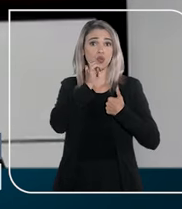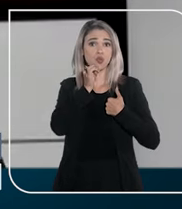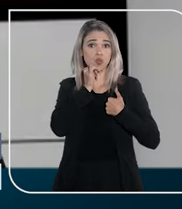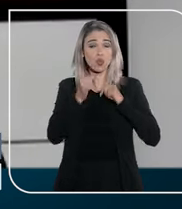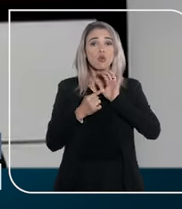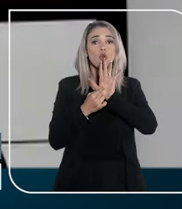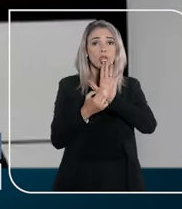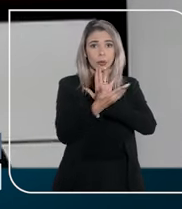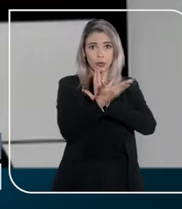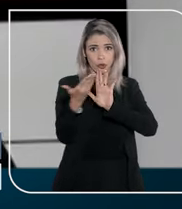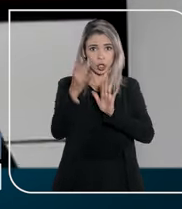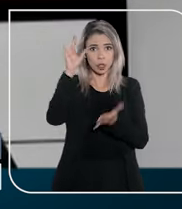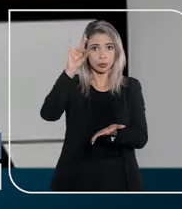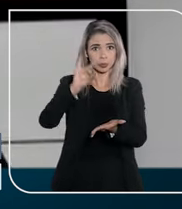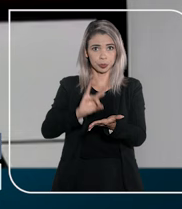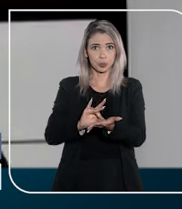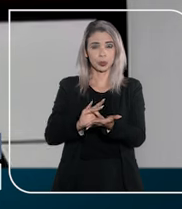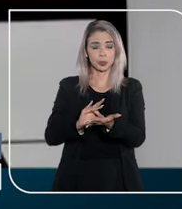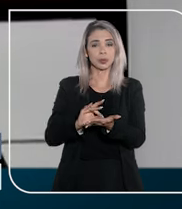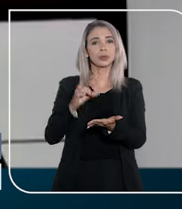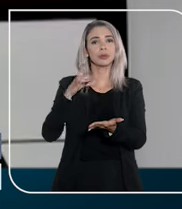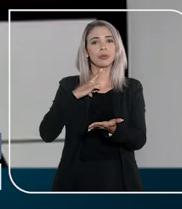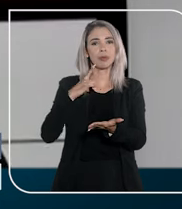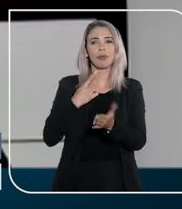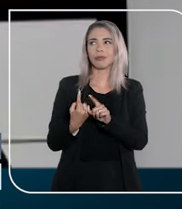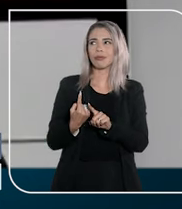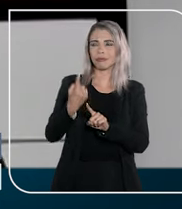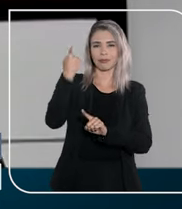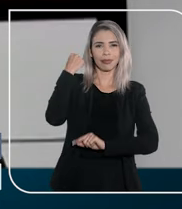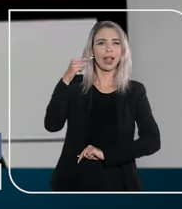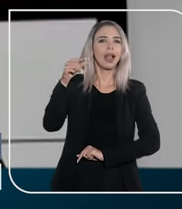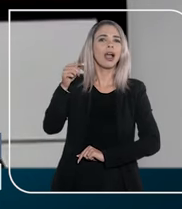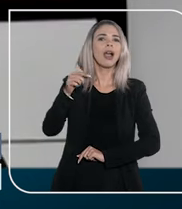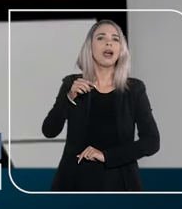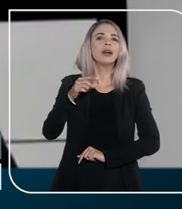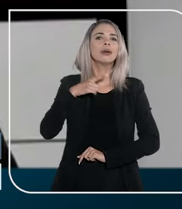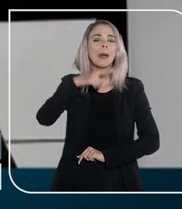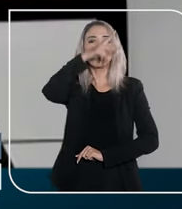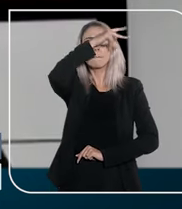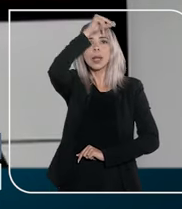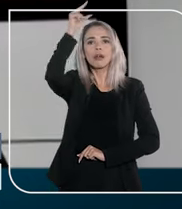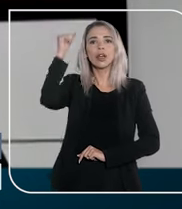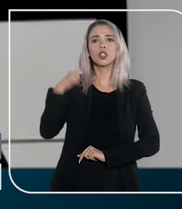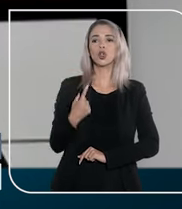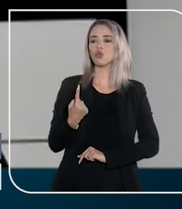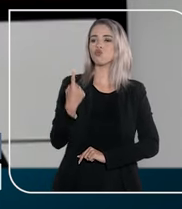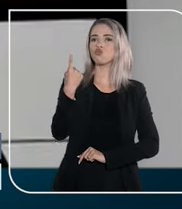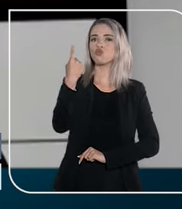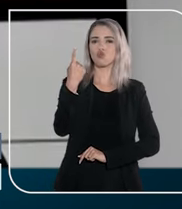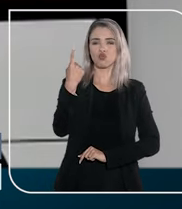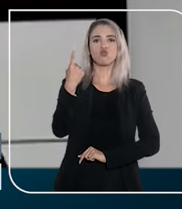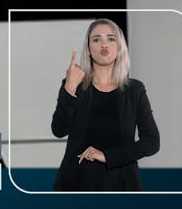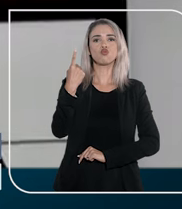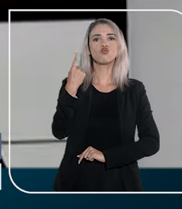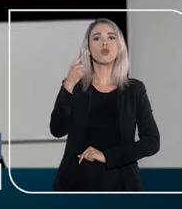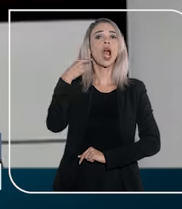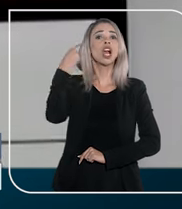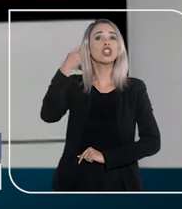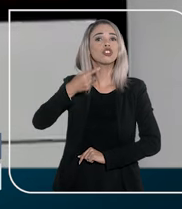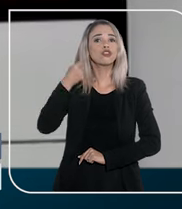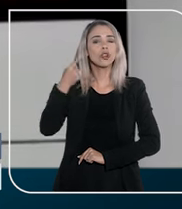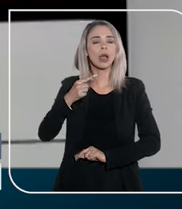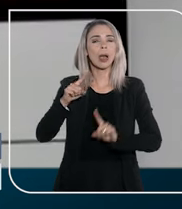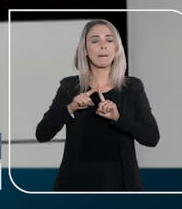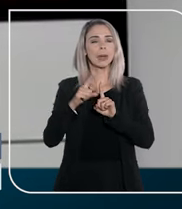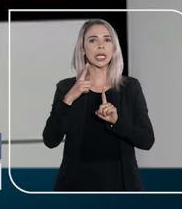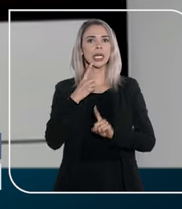concreto. Vamos voltar lá para a nossa pequena prefeitura. Nós temos um cargo para um advogado. E aí nós temos